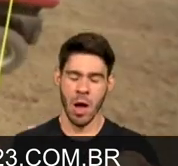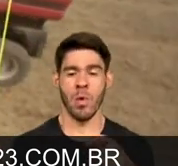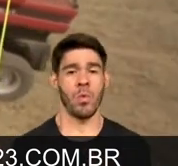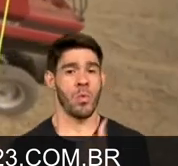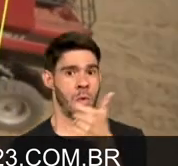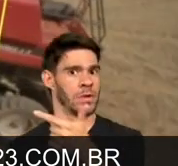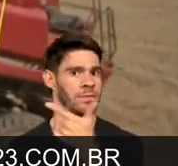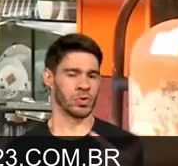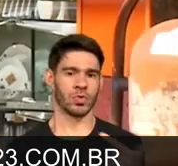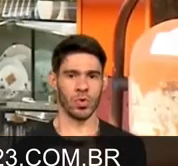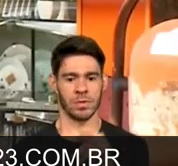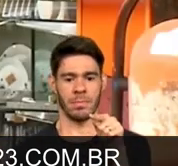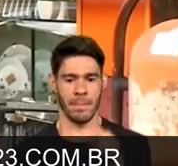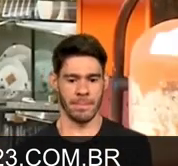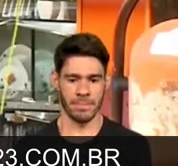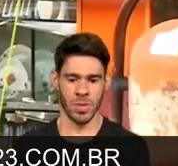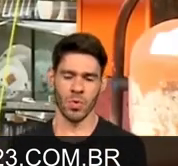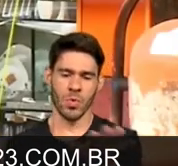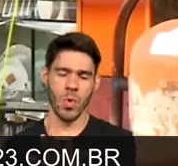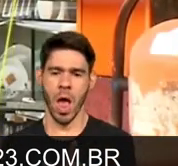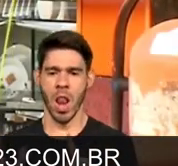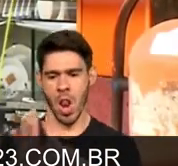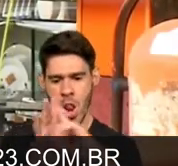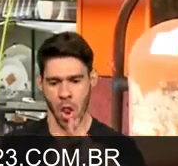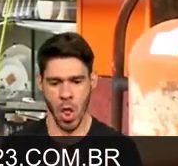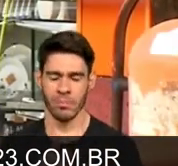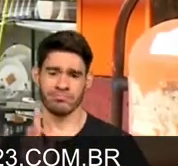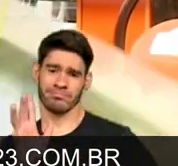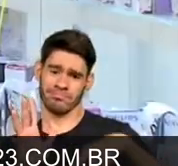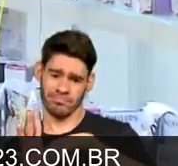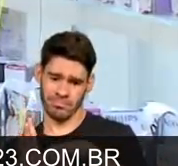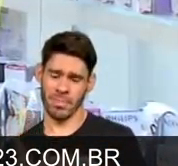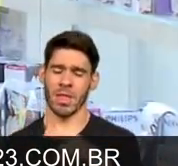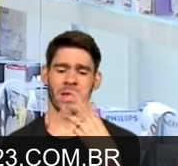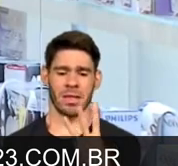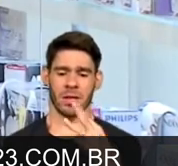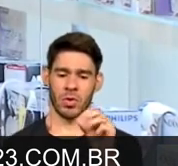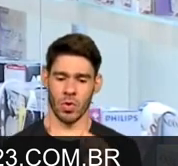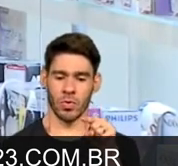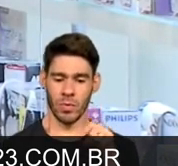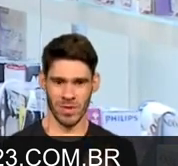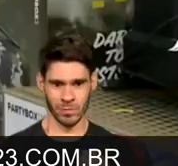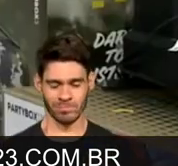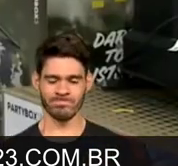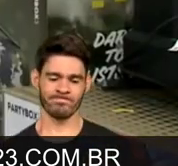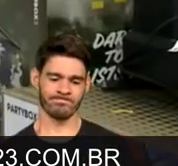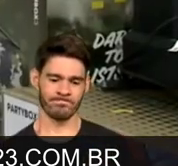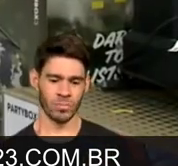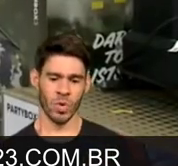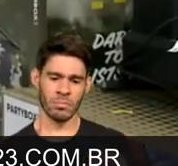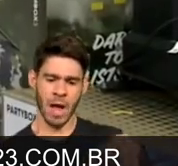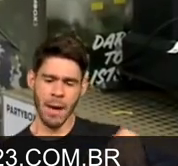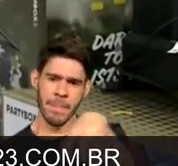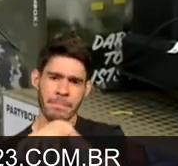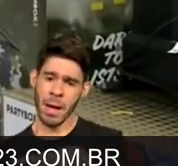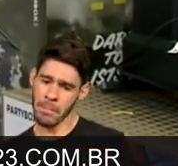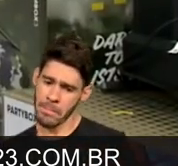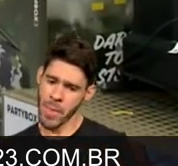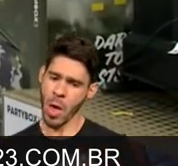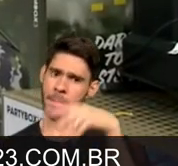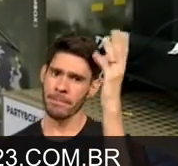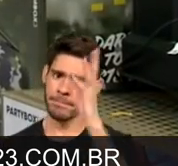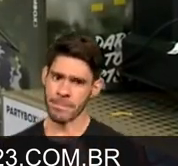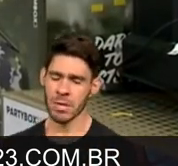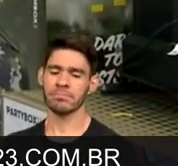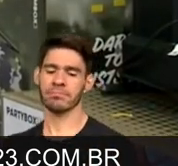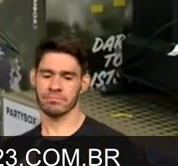quase 22 mil. O comércio registrou saldo negativo de 38 mil empregos. Todas as regiões brasileiras